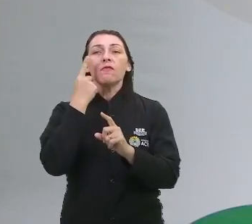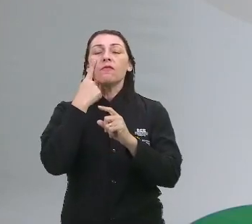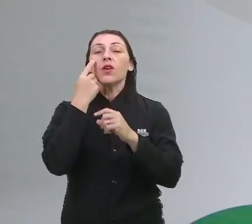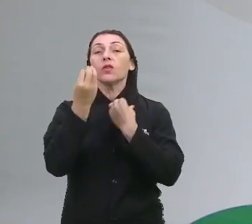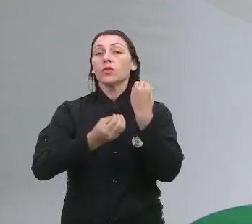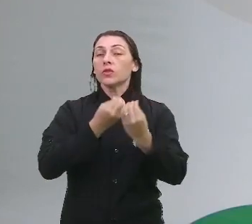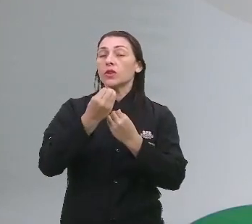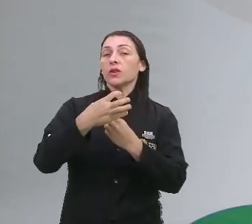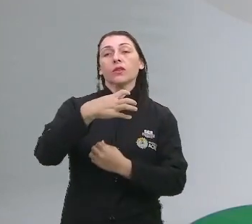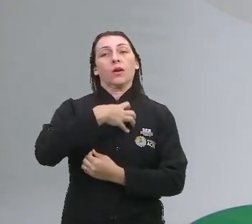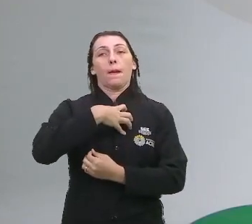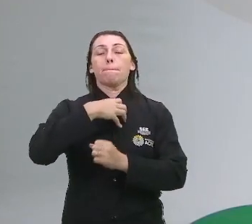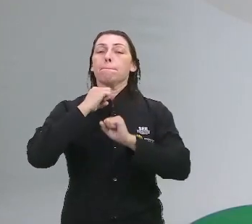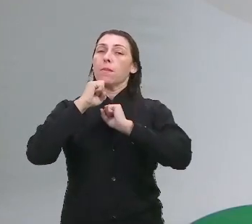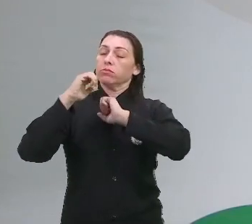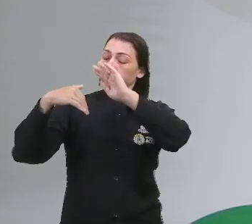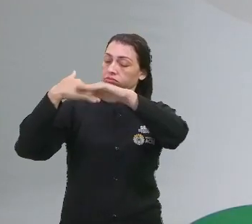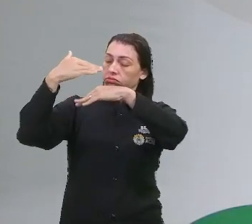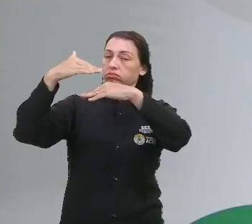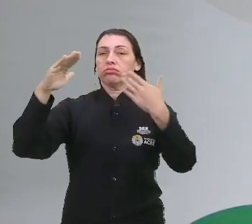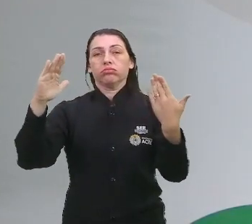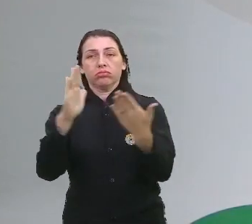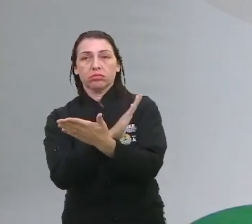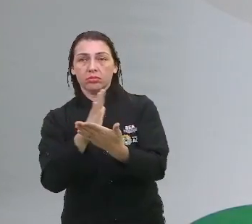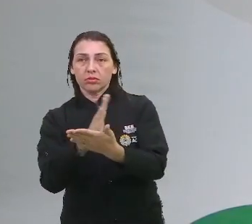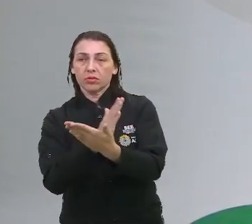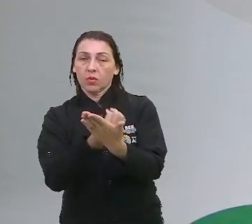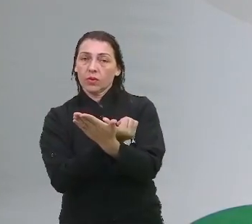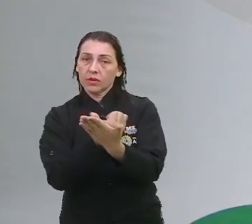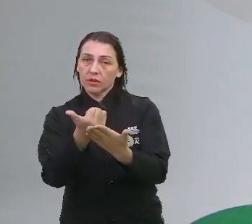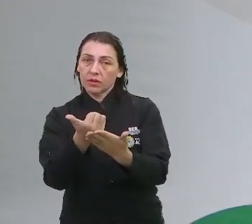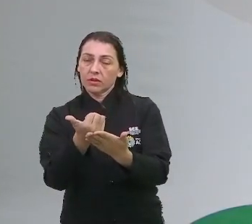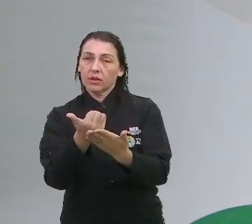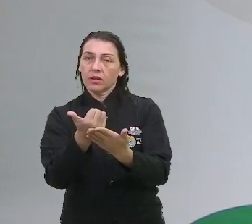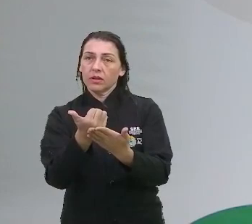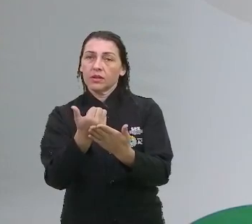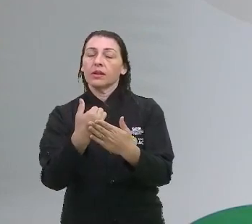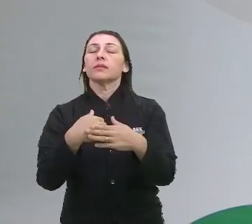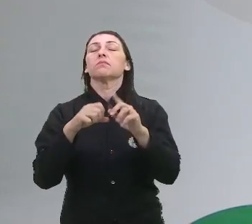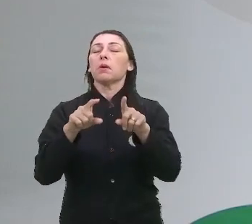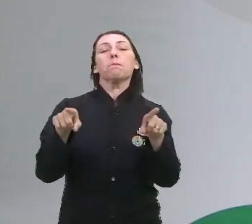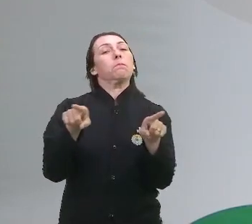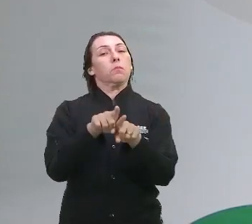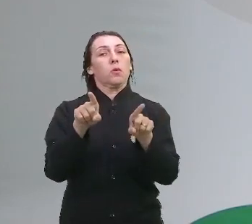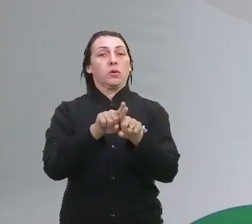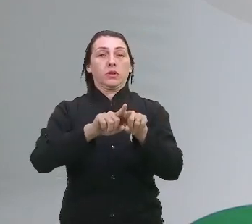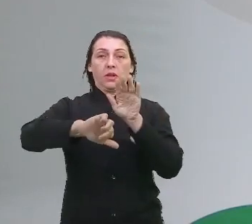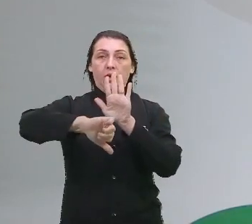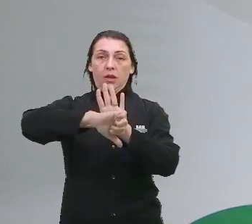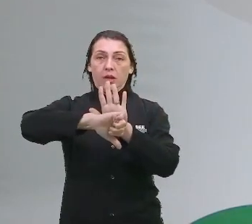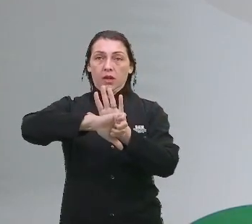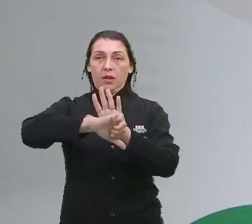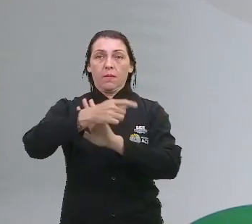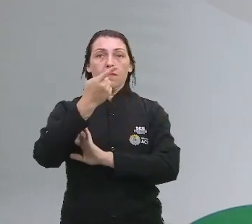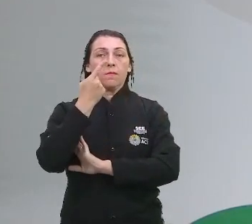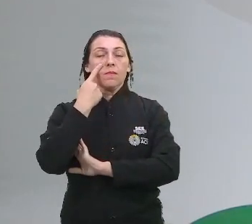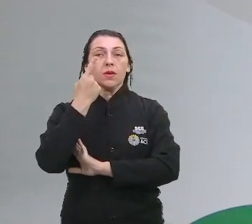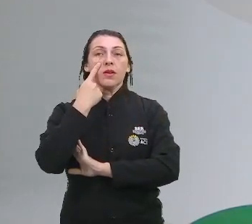que eu posso desenvolver determinada ação, ela pode ser criminosa. Então, vejo